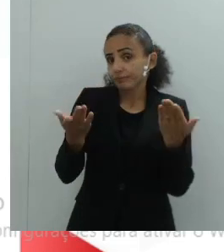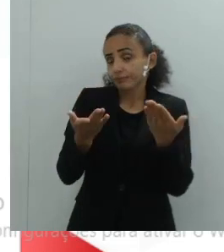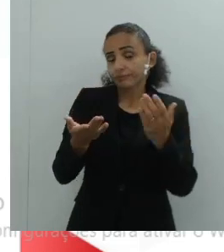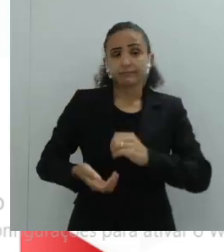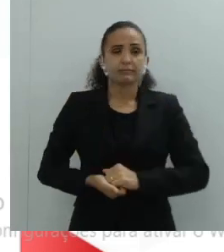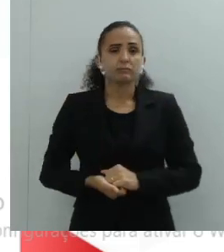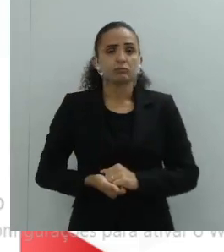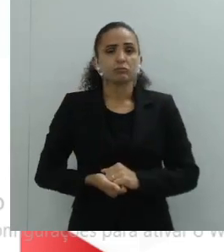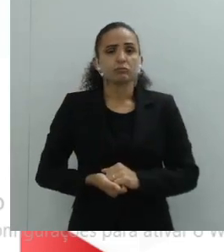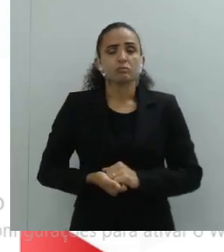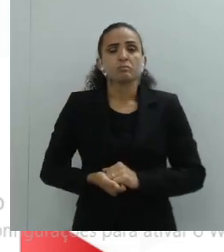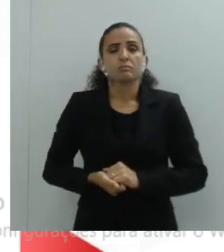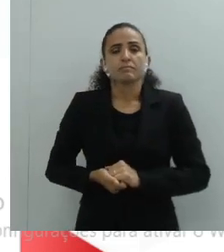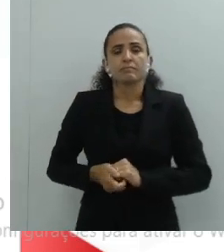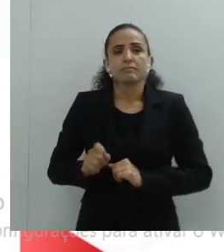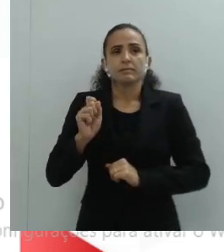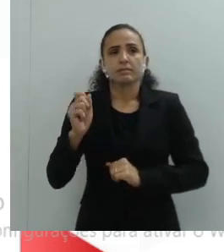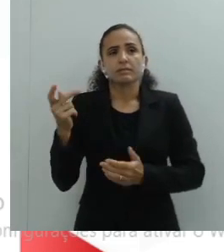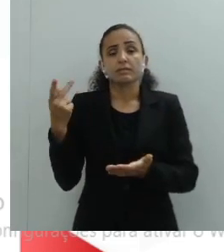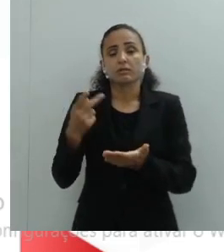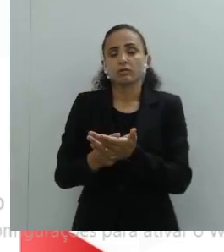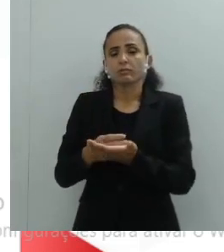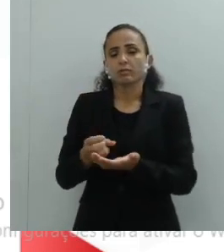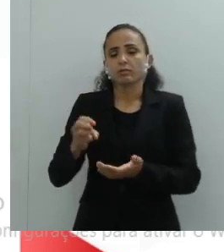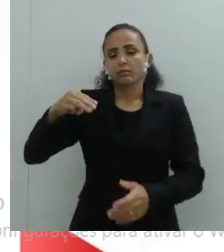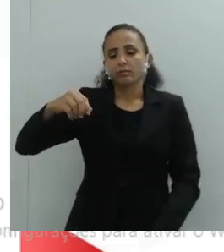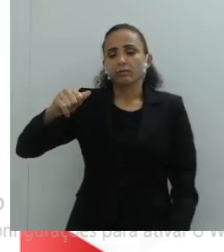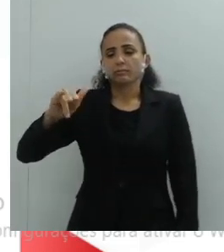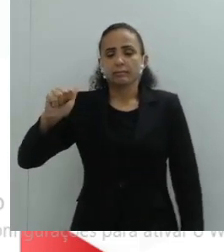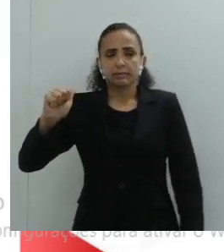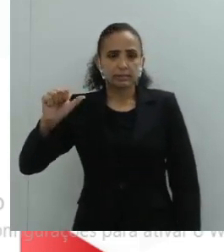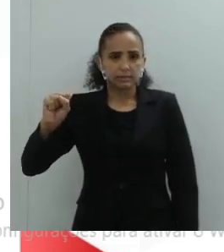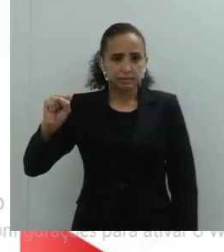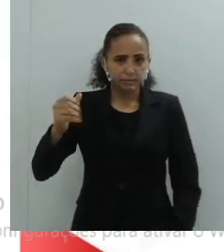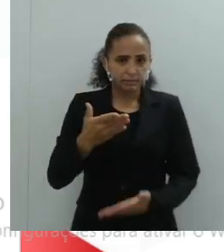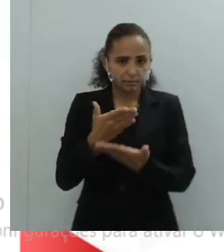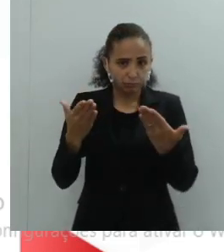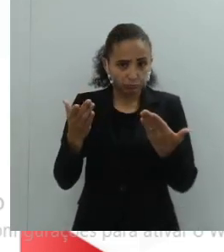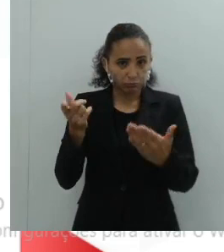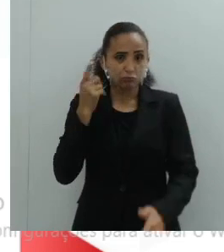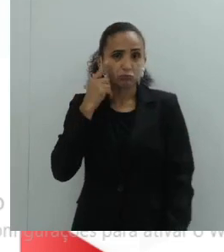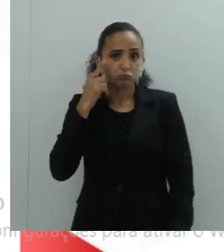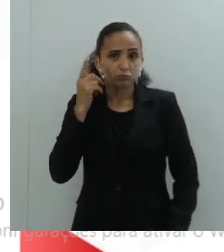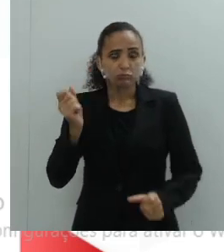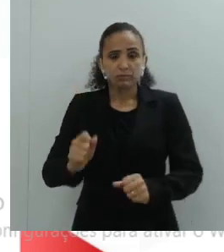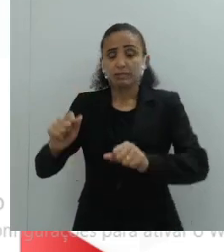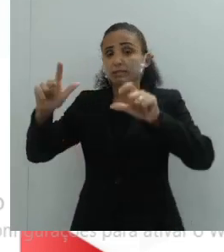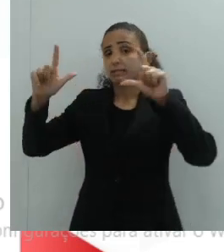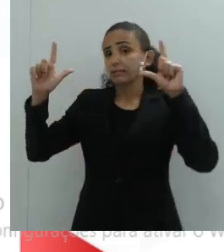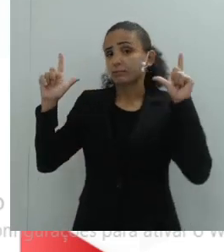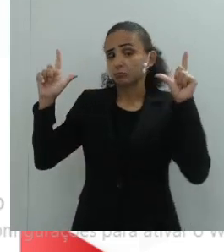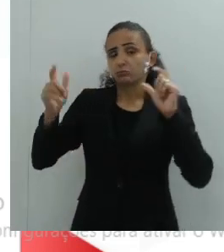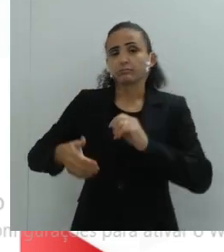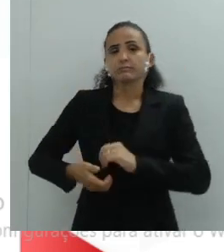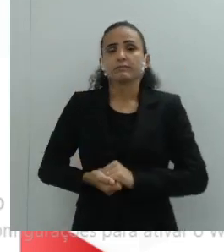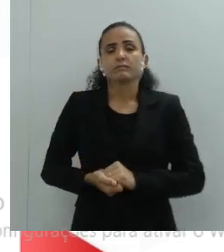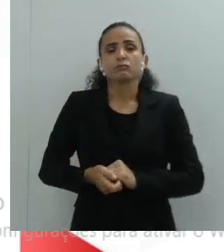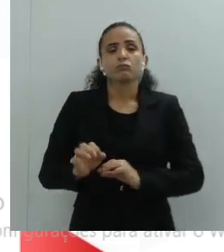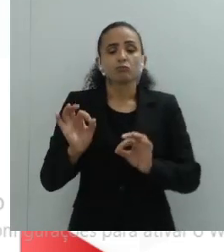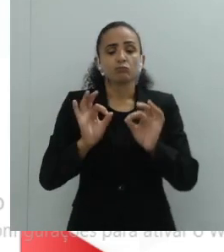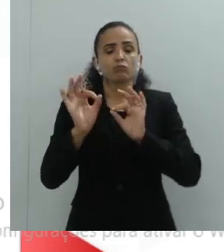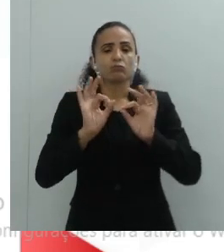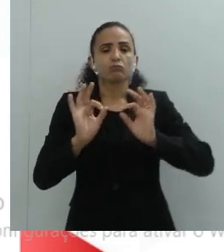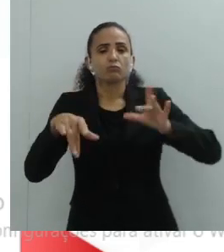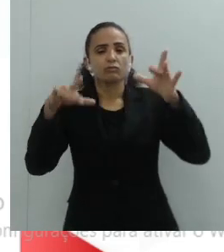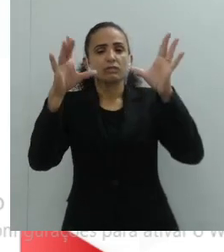bom? Aí a gente tem na tela os maias, tá certo? Que você tá vendo aí, os maias, que se